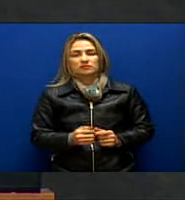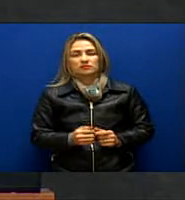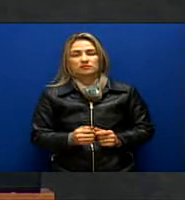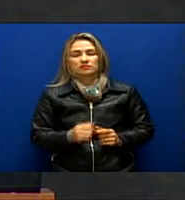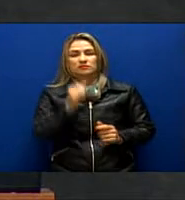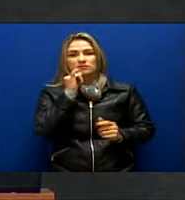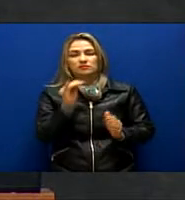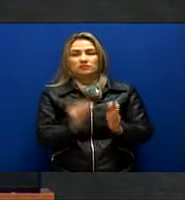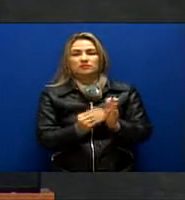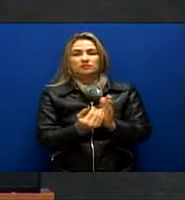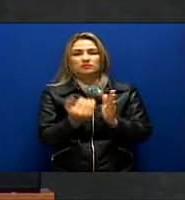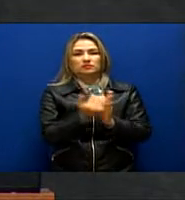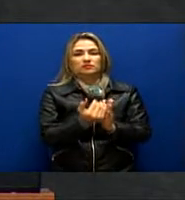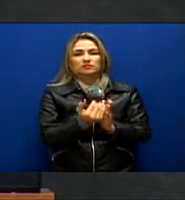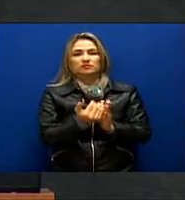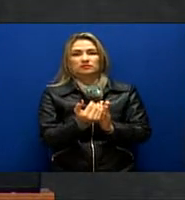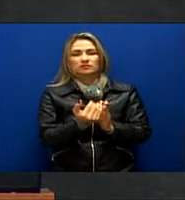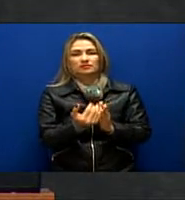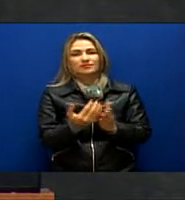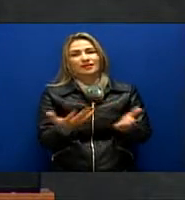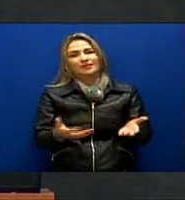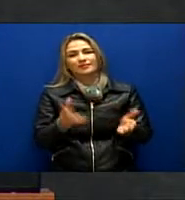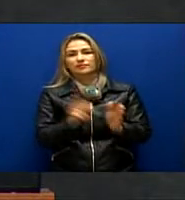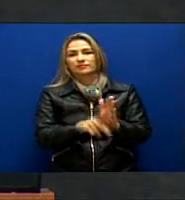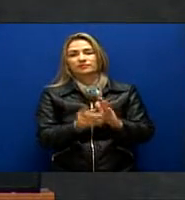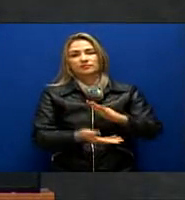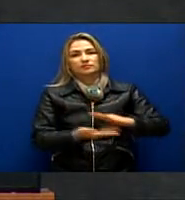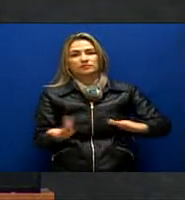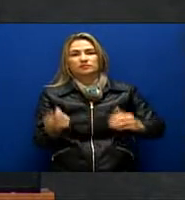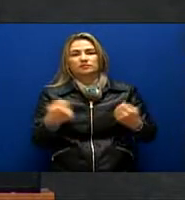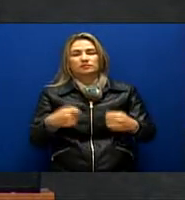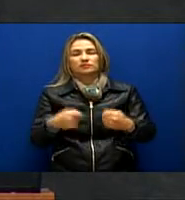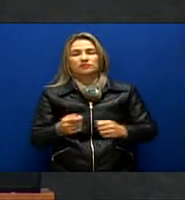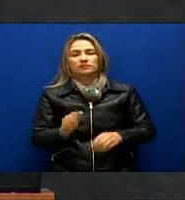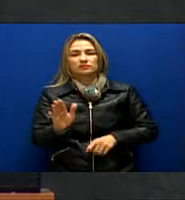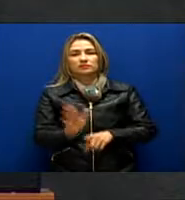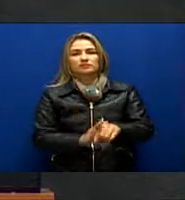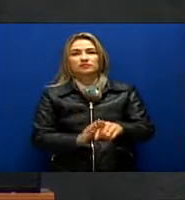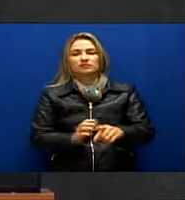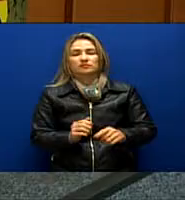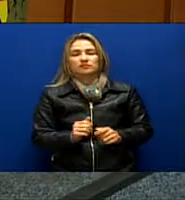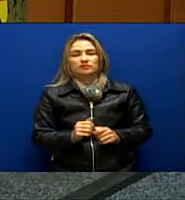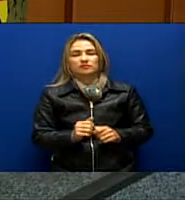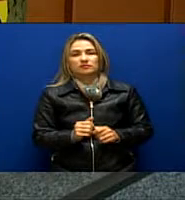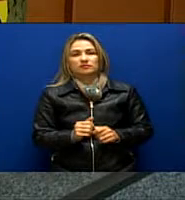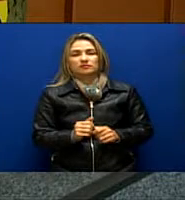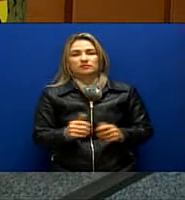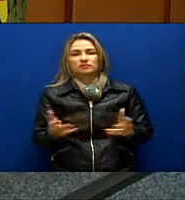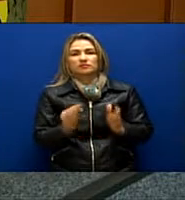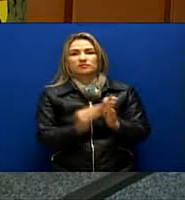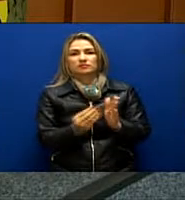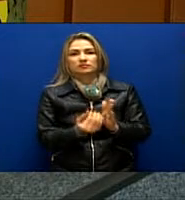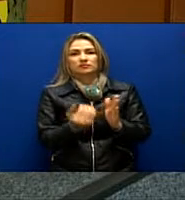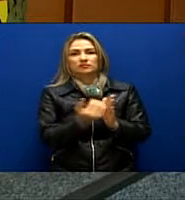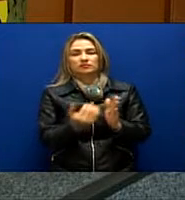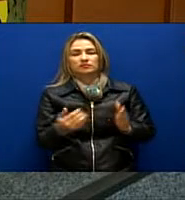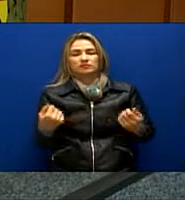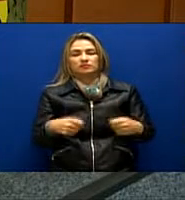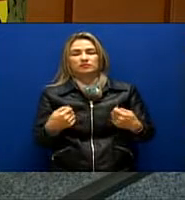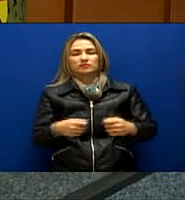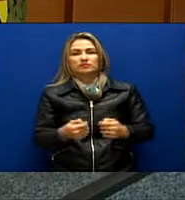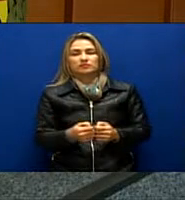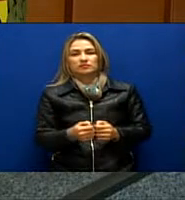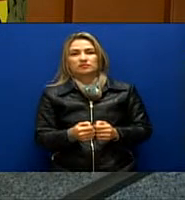coloco, então, em votação, a derrubada do parecer... Não, tem que apresentar a emenda agora, vereador. Já vim com